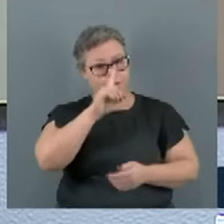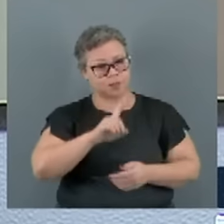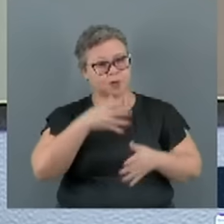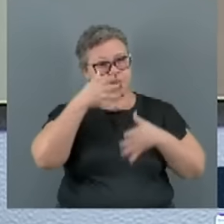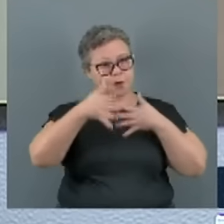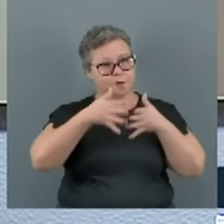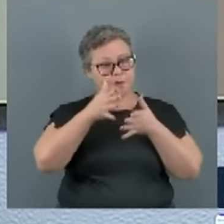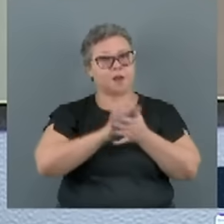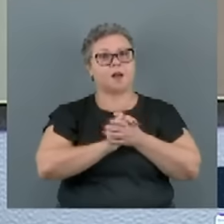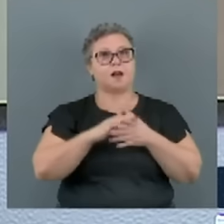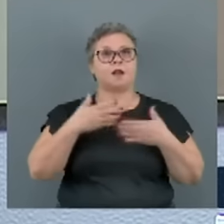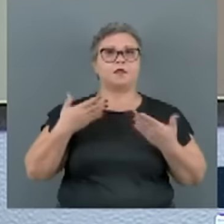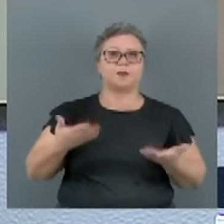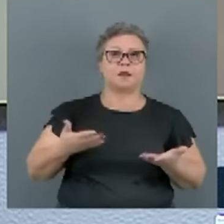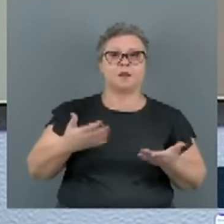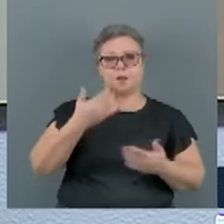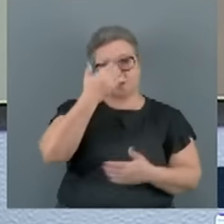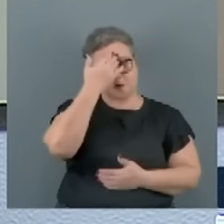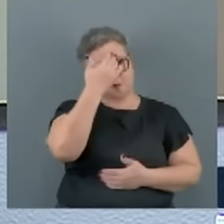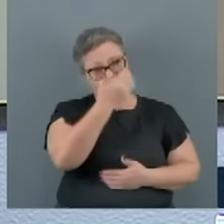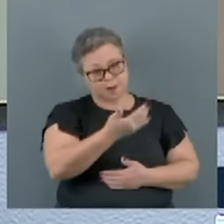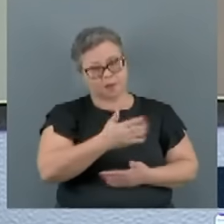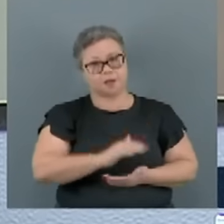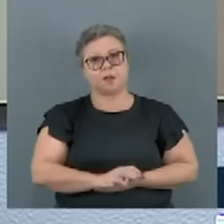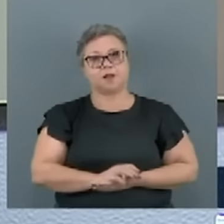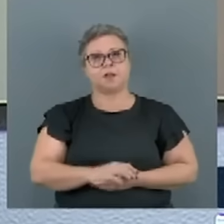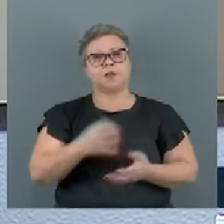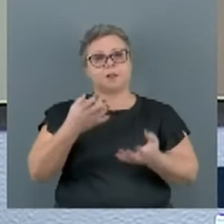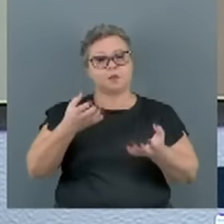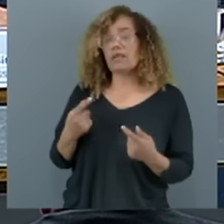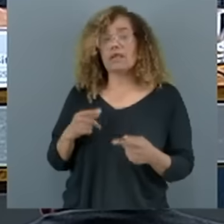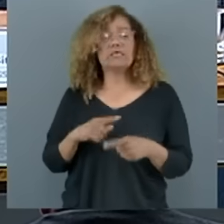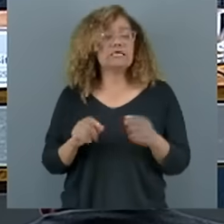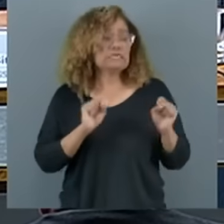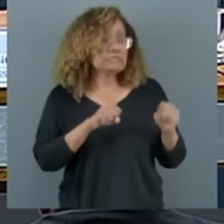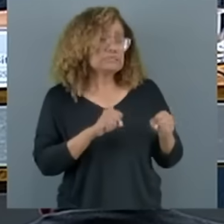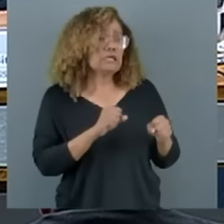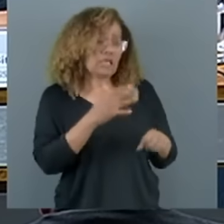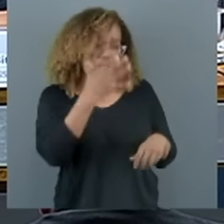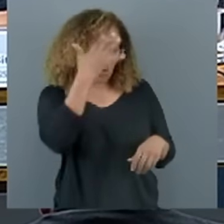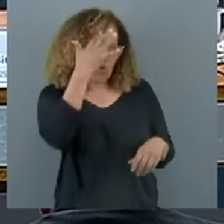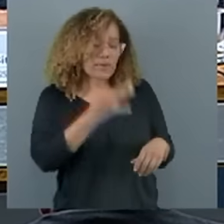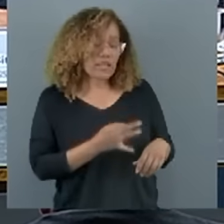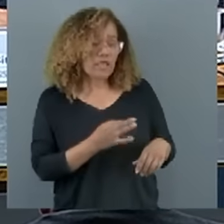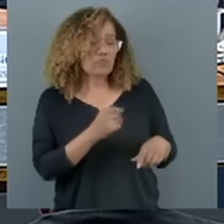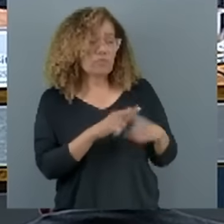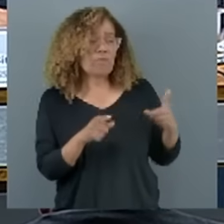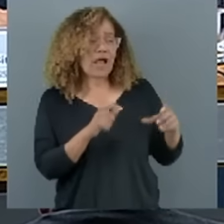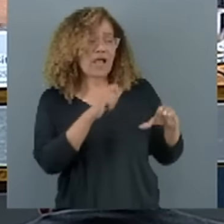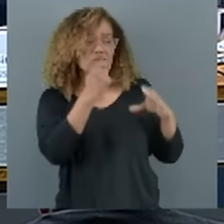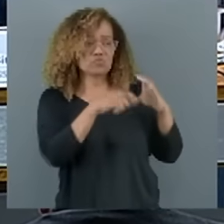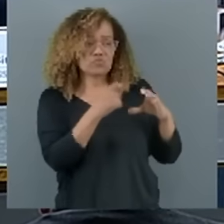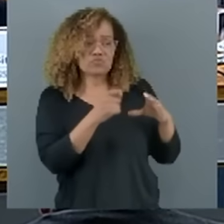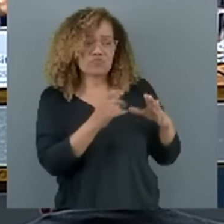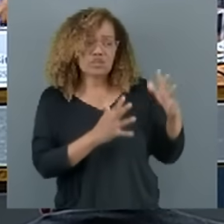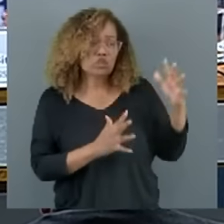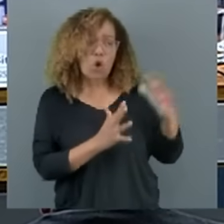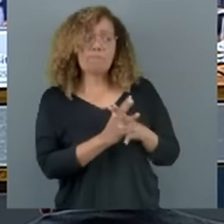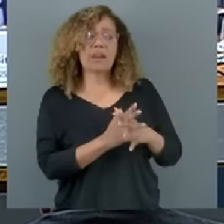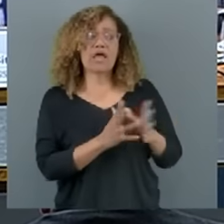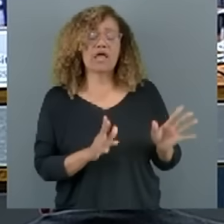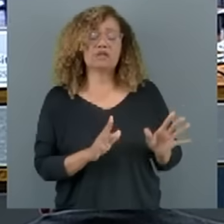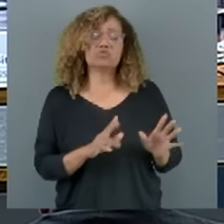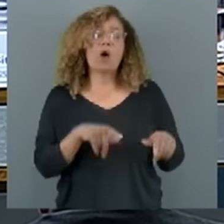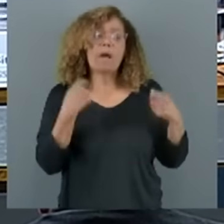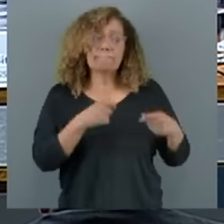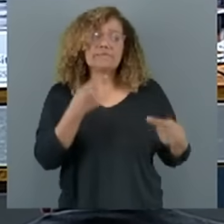falar, então eu agradeço se puder continuar o meu raciocínio. Os vídeos, eles são bem complexos. E a gente